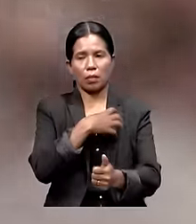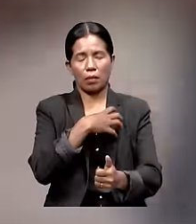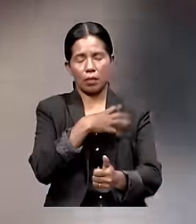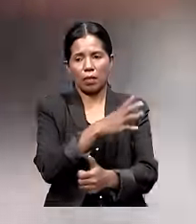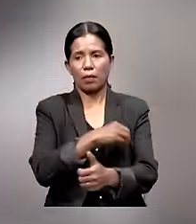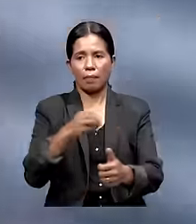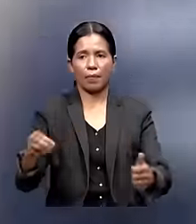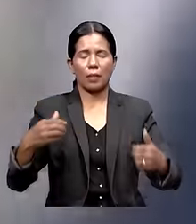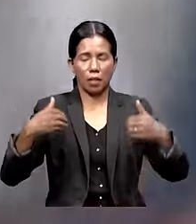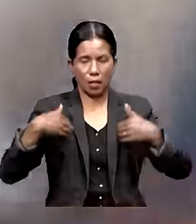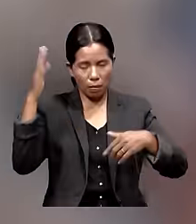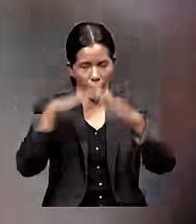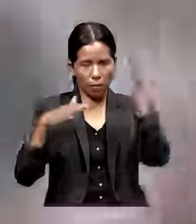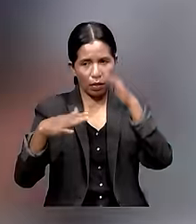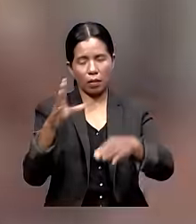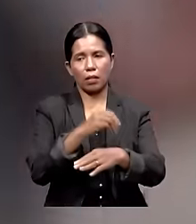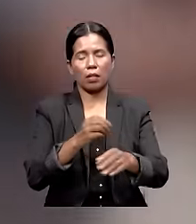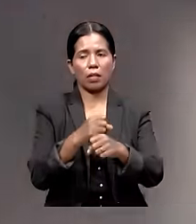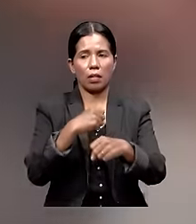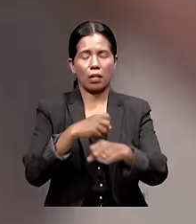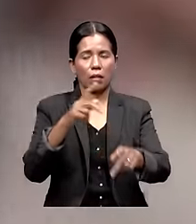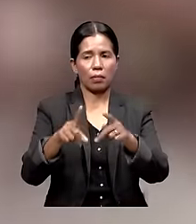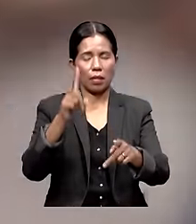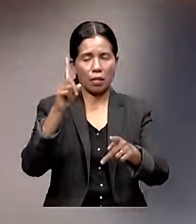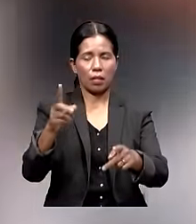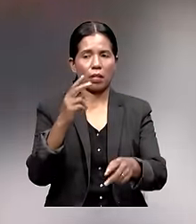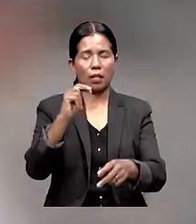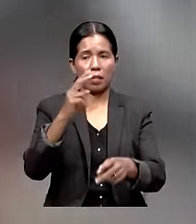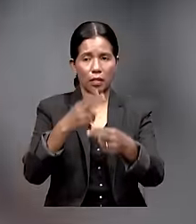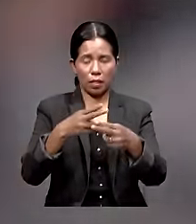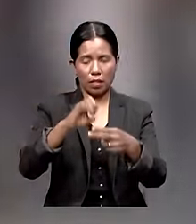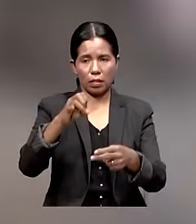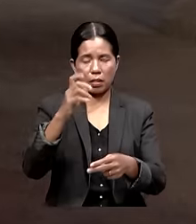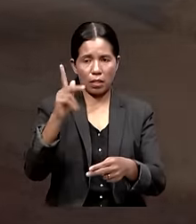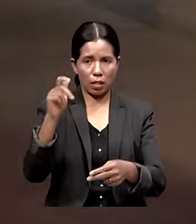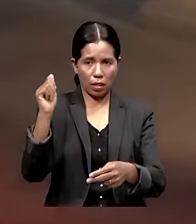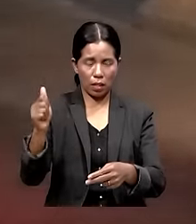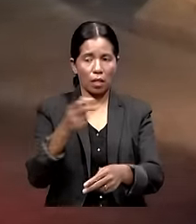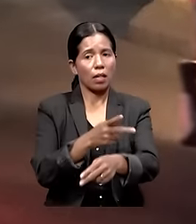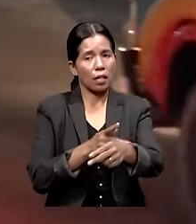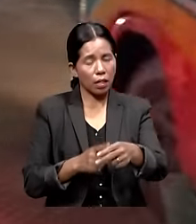Campumbaru hamosu desentendimento no resulta vendedor ida honaran zeka bareto Borges Retancanek